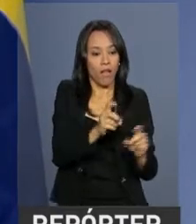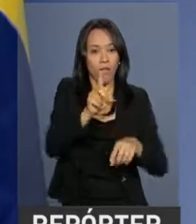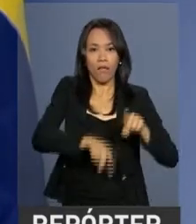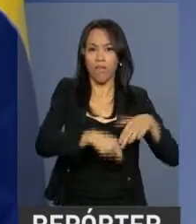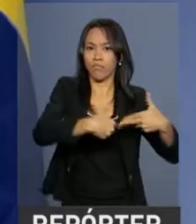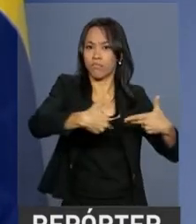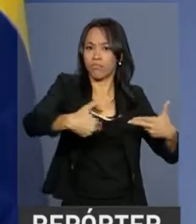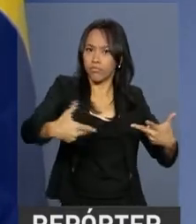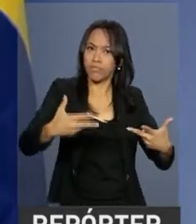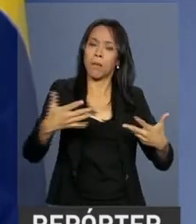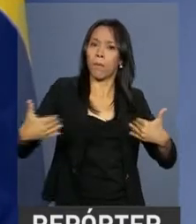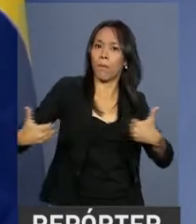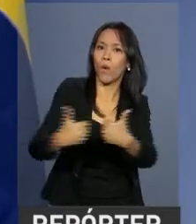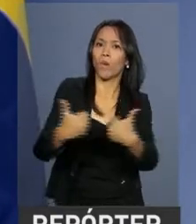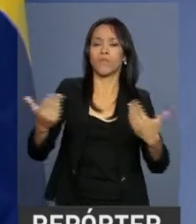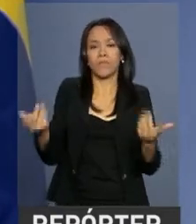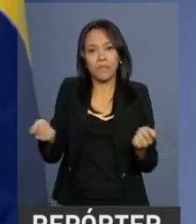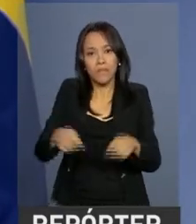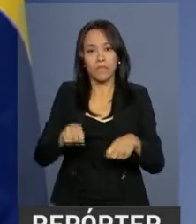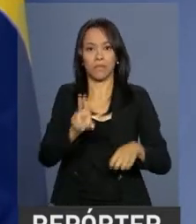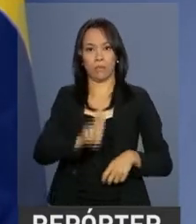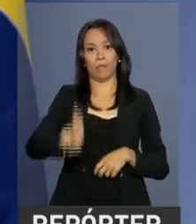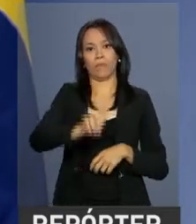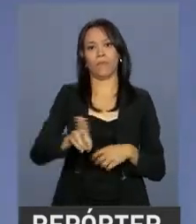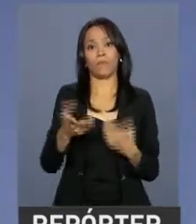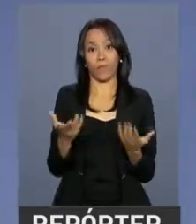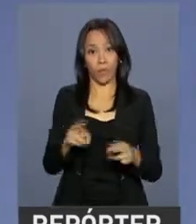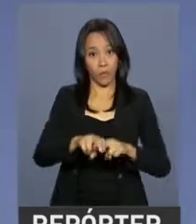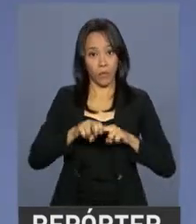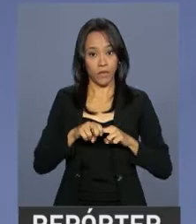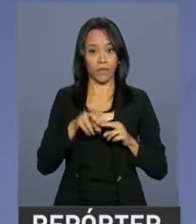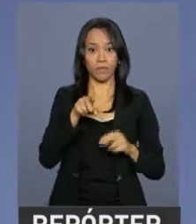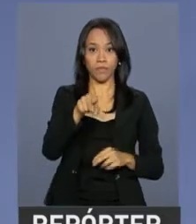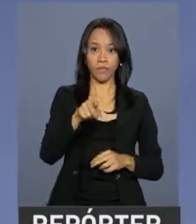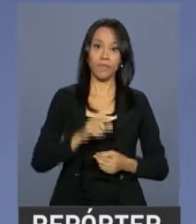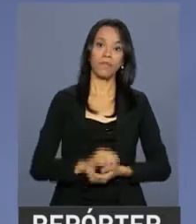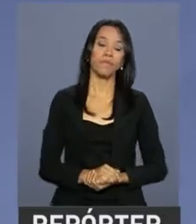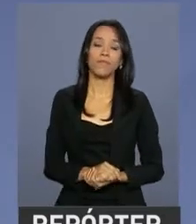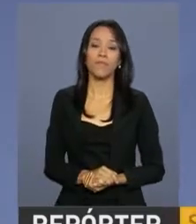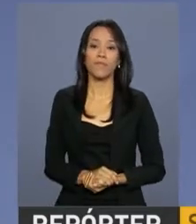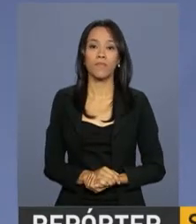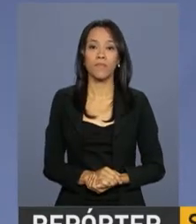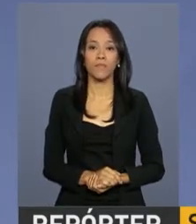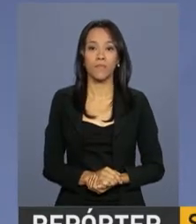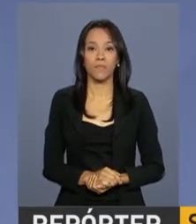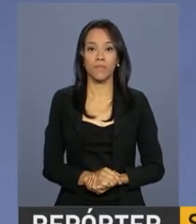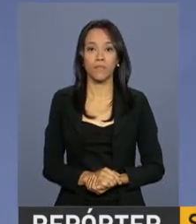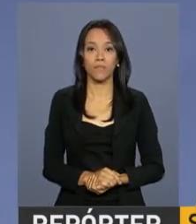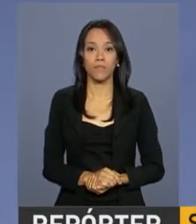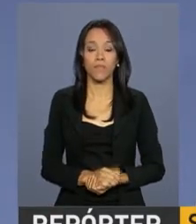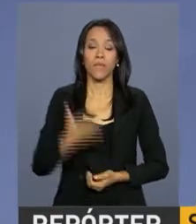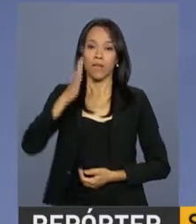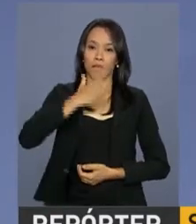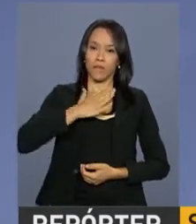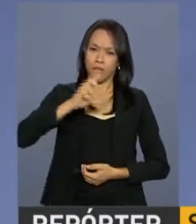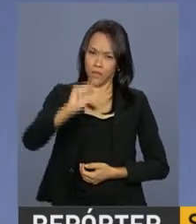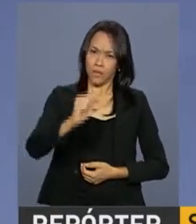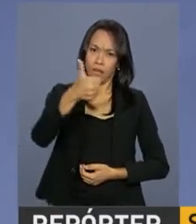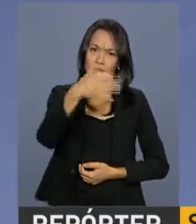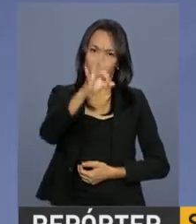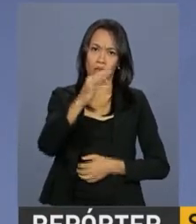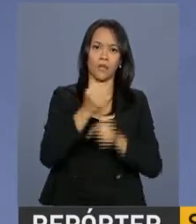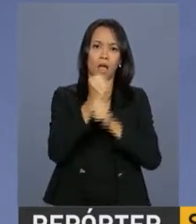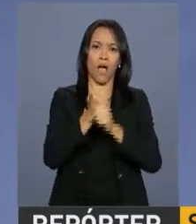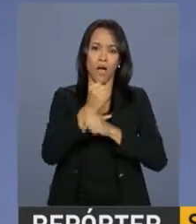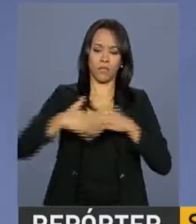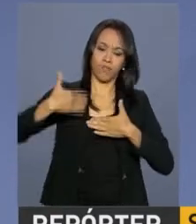da projeção para fora da ilha priorizado que nós temos dado déca adi sair daqui a dez anos vamos multiplicar